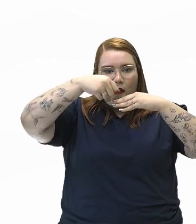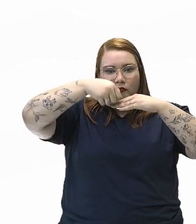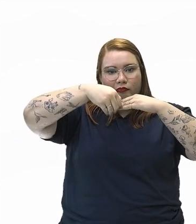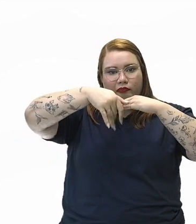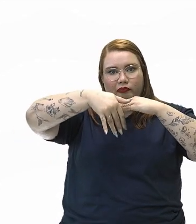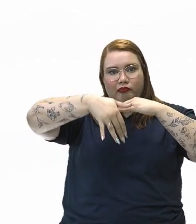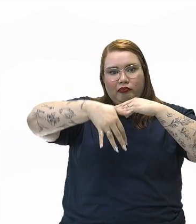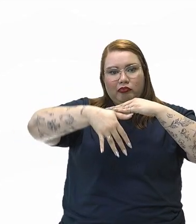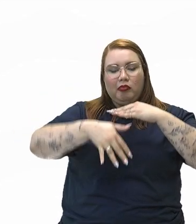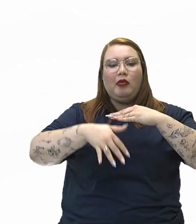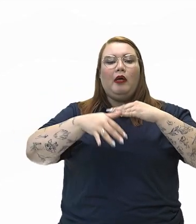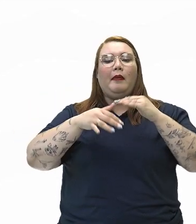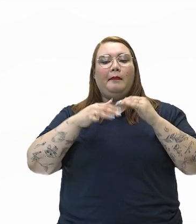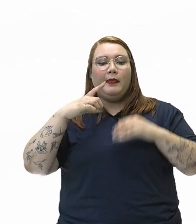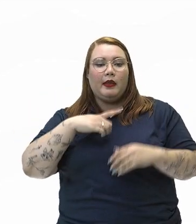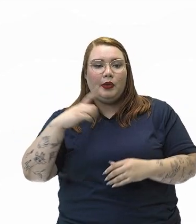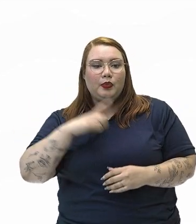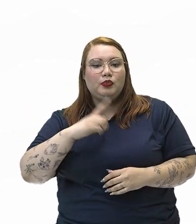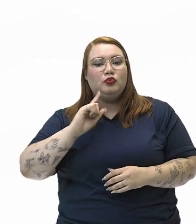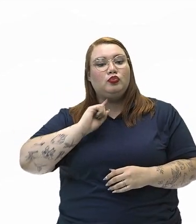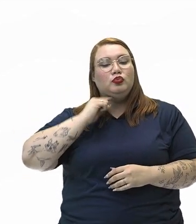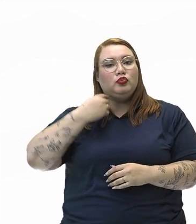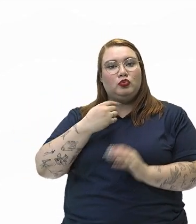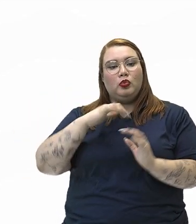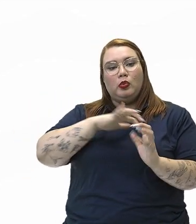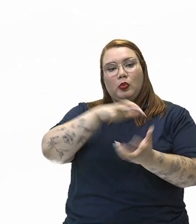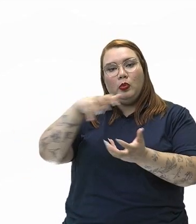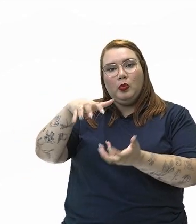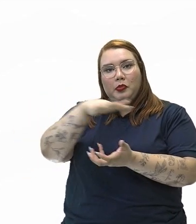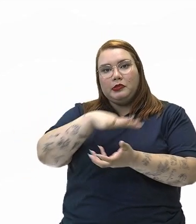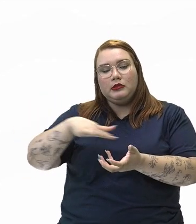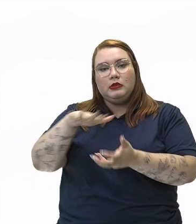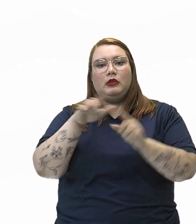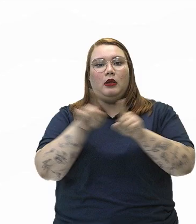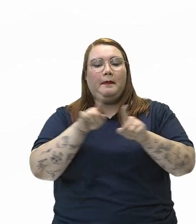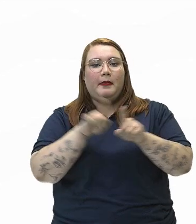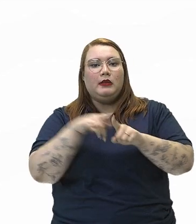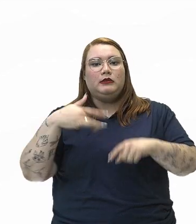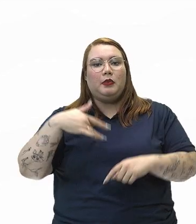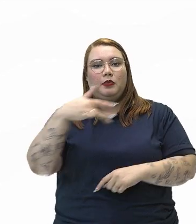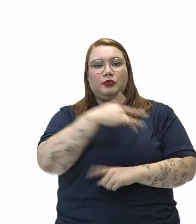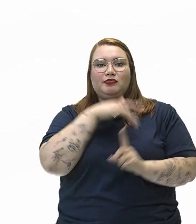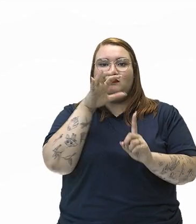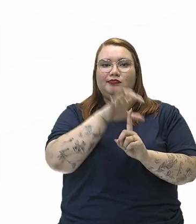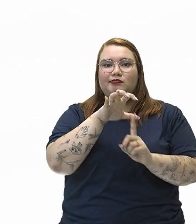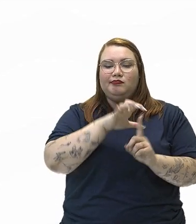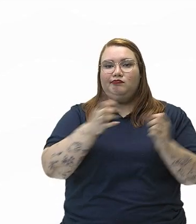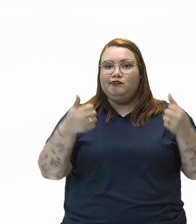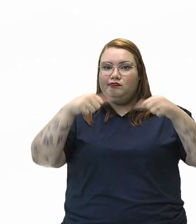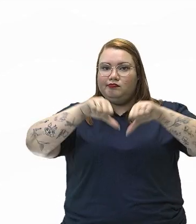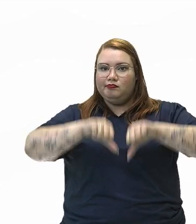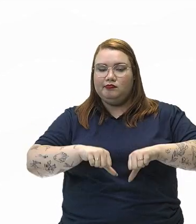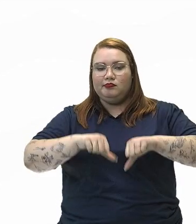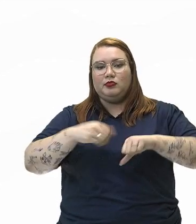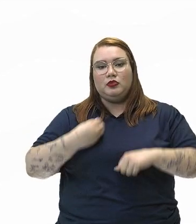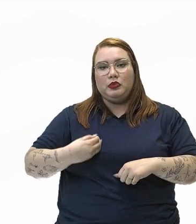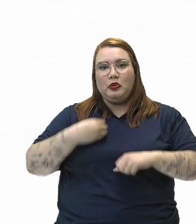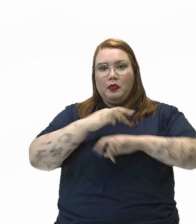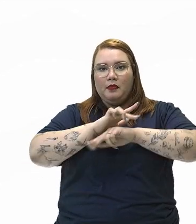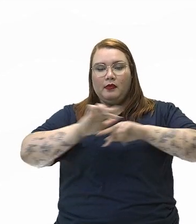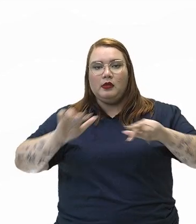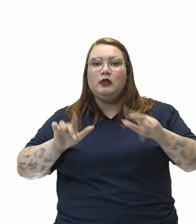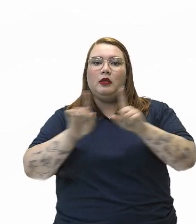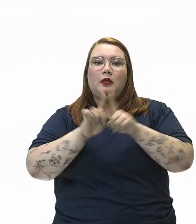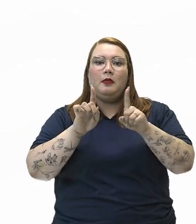lençóis freáticos, ele vai intoxicar os ecossistemas e, consequentemente, todos os seres vivos, incluindo o